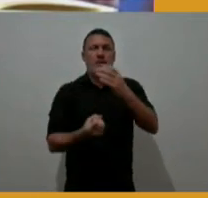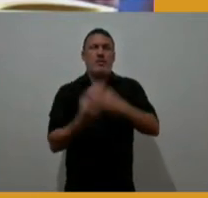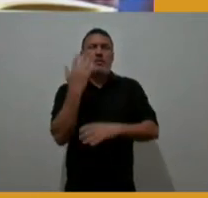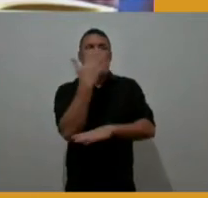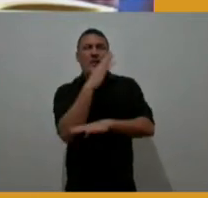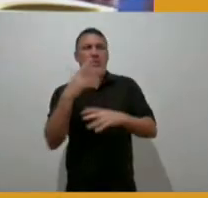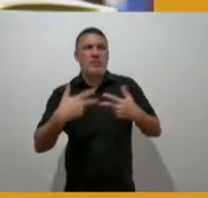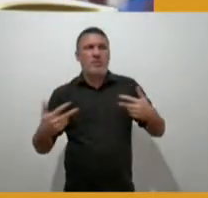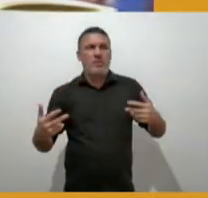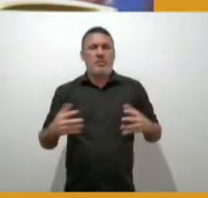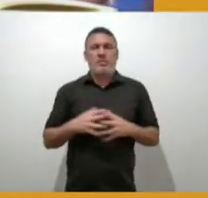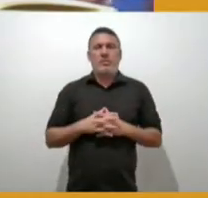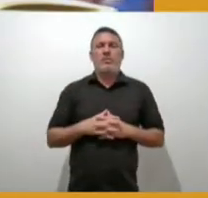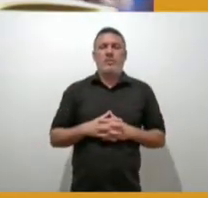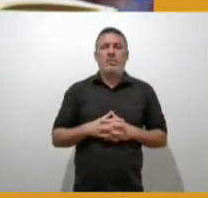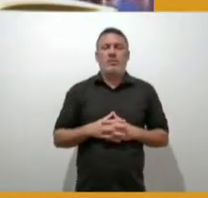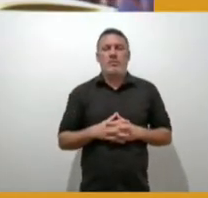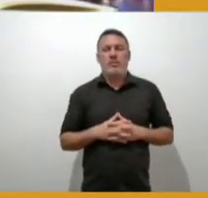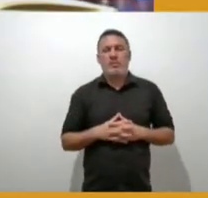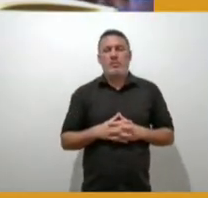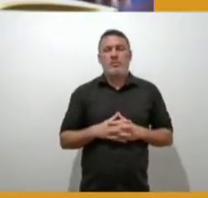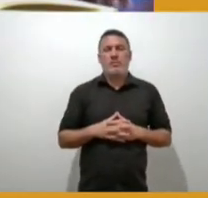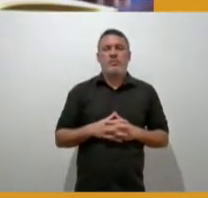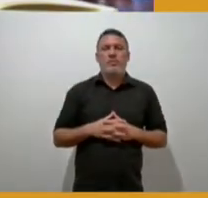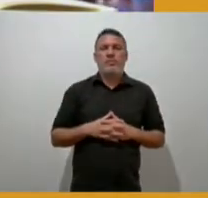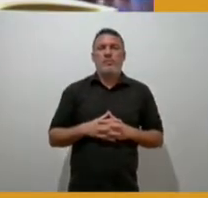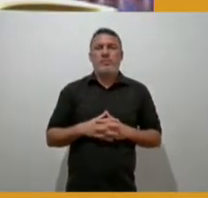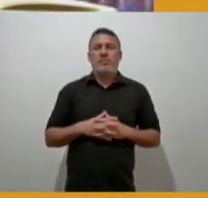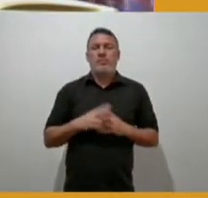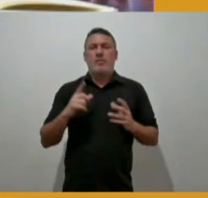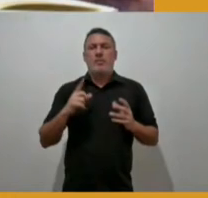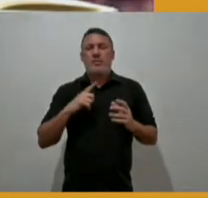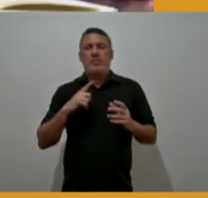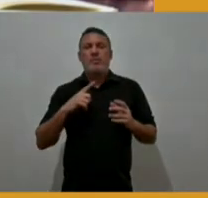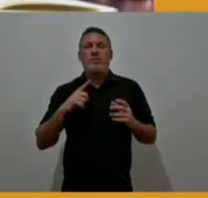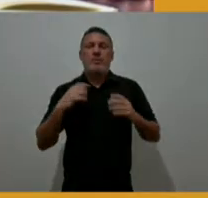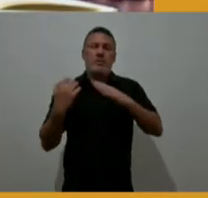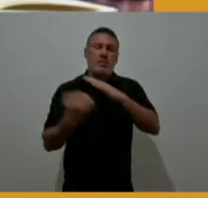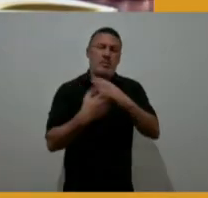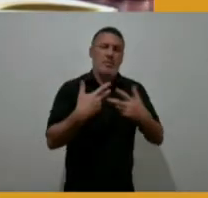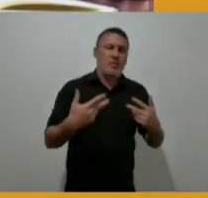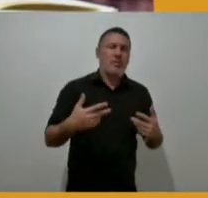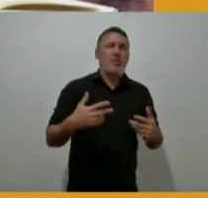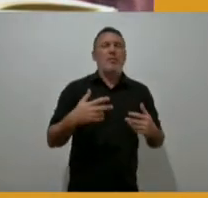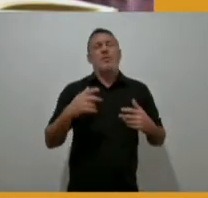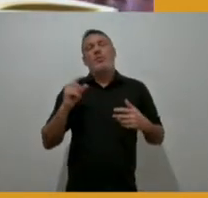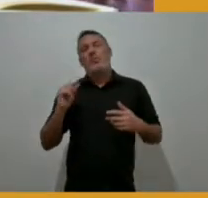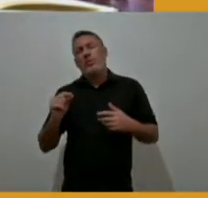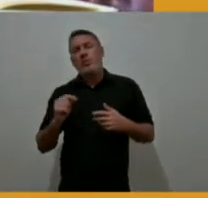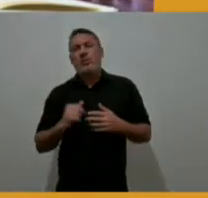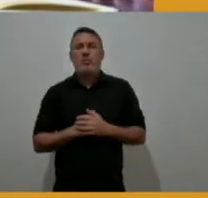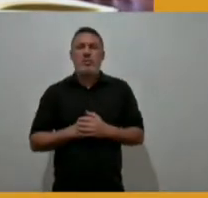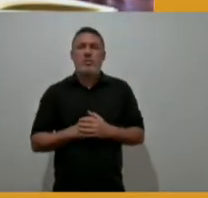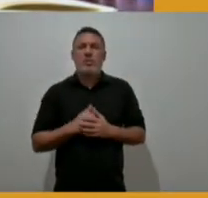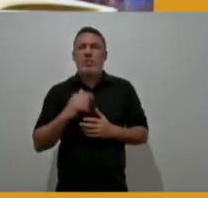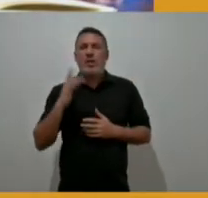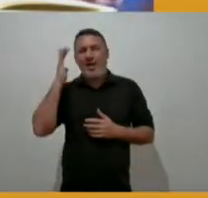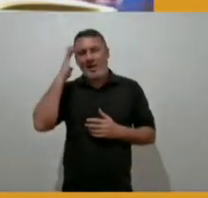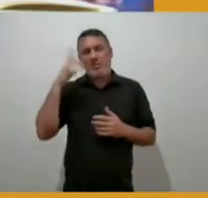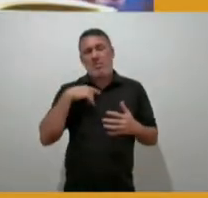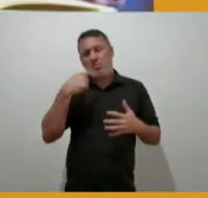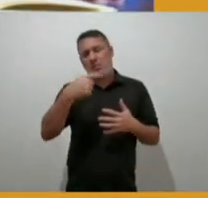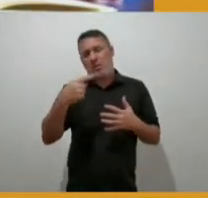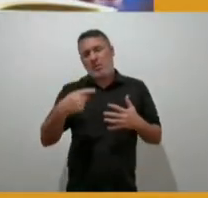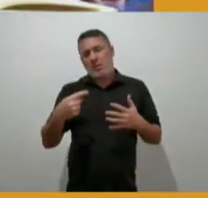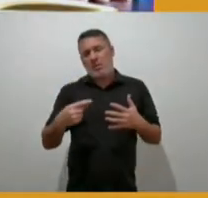etc. Então, há uma contribuição muito grande de empresas. Eu acho que não caberia aqui citá-las nominalmente,